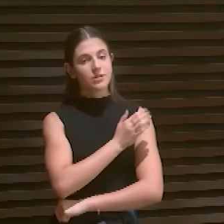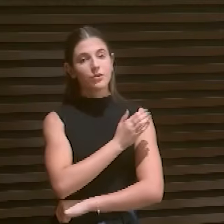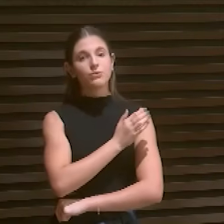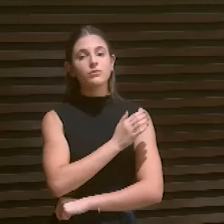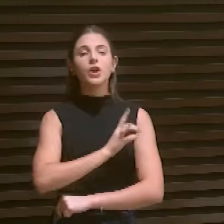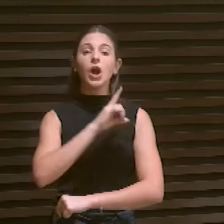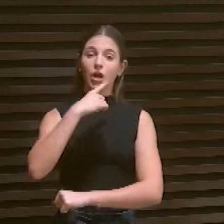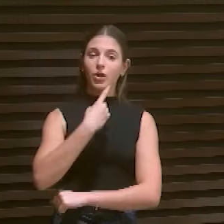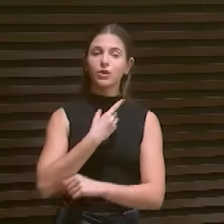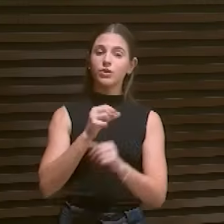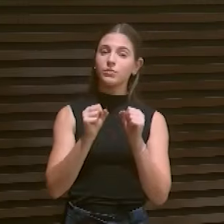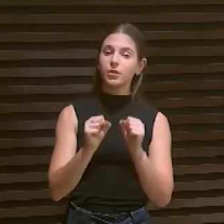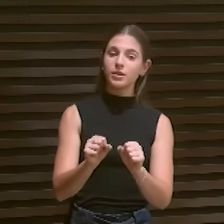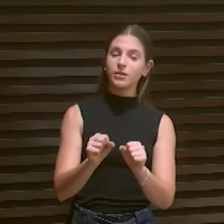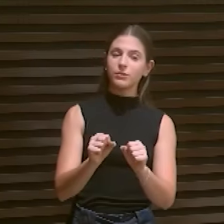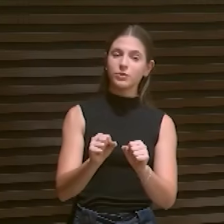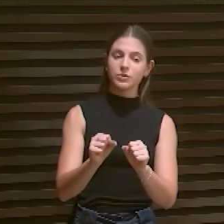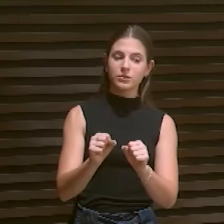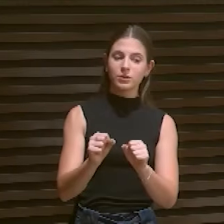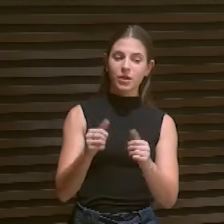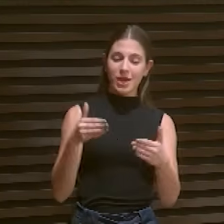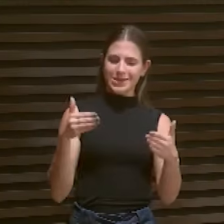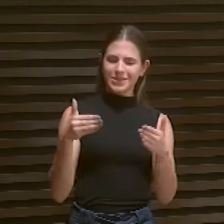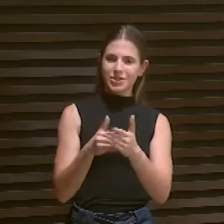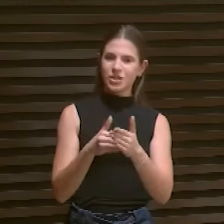nós podemos resistir ao diabo.